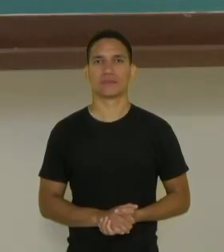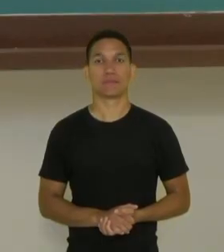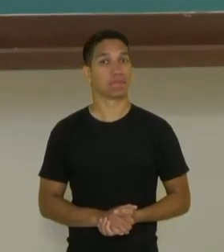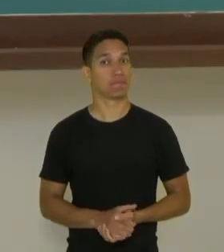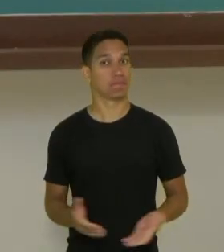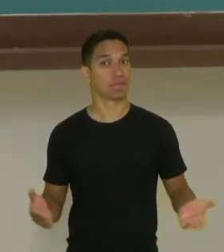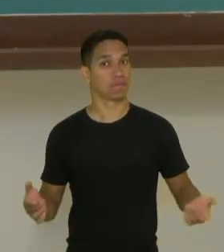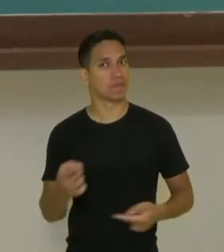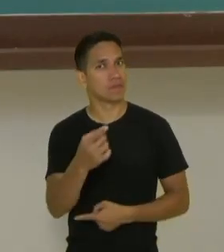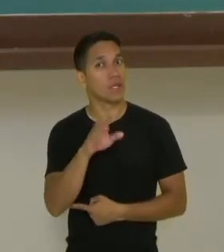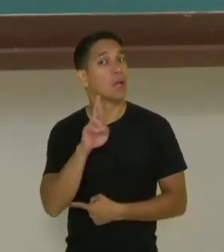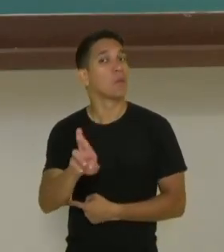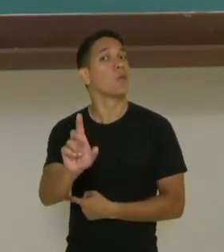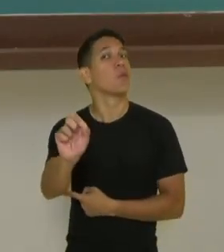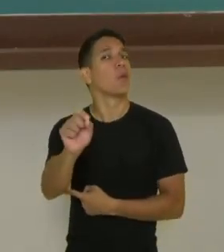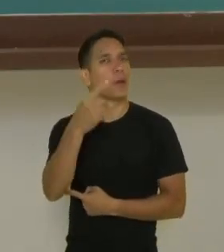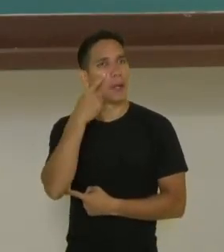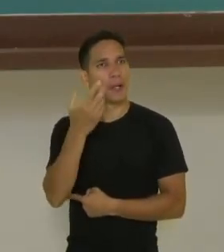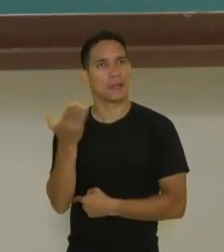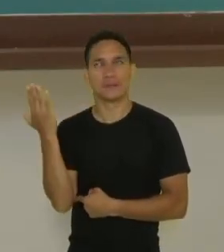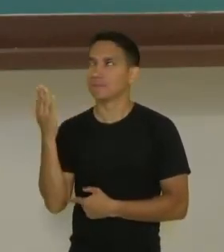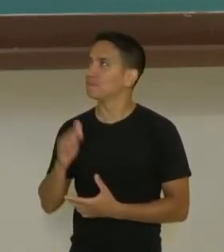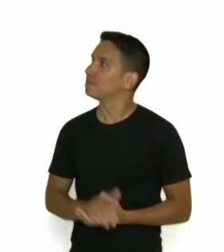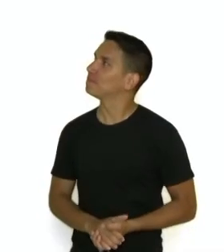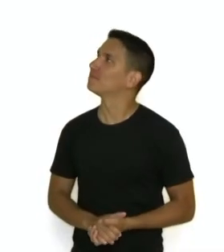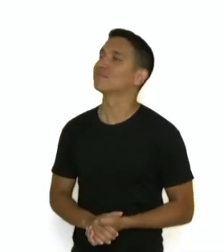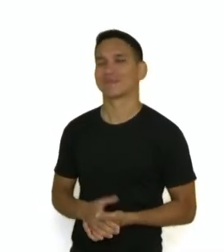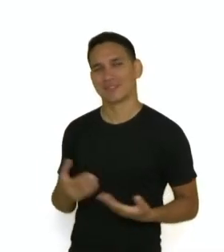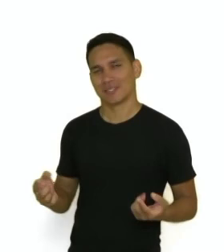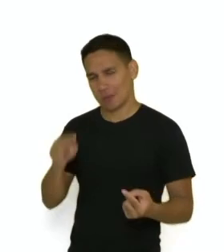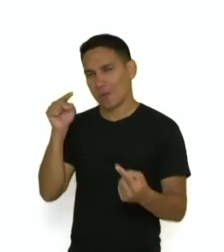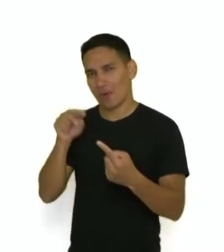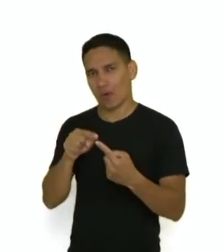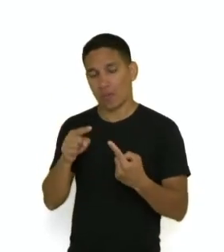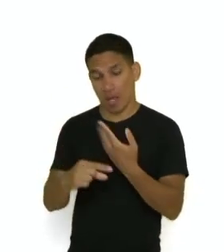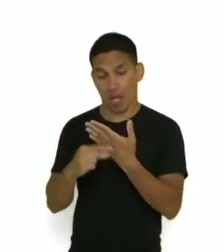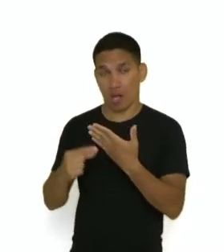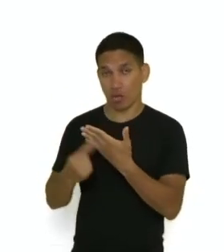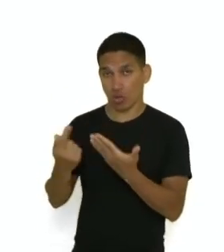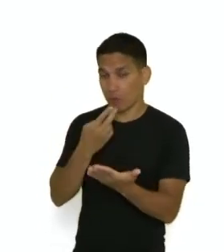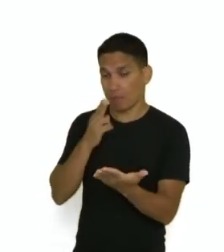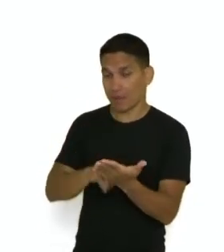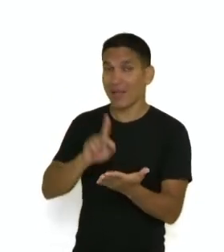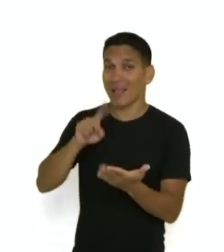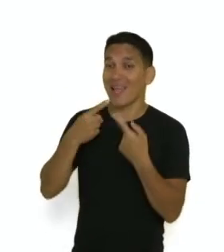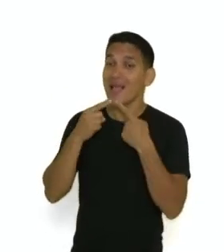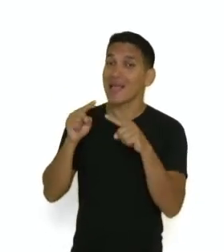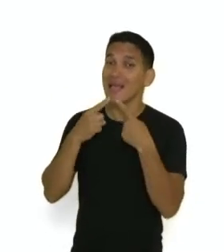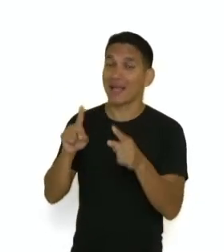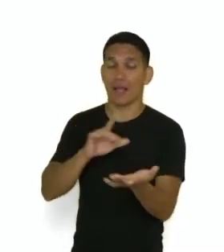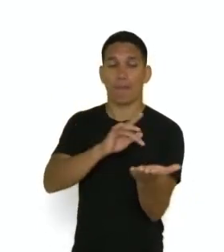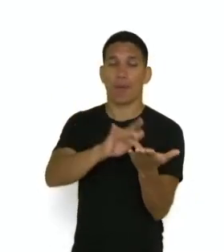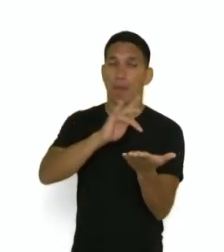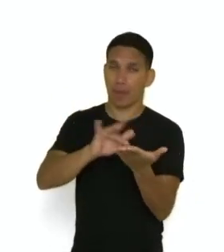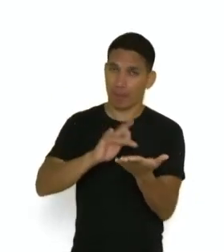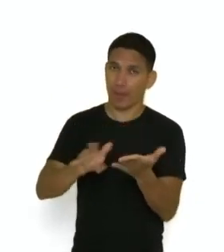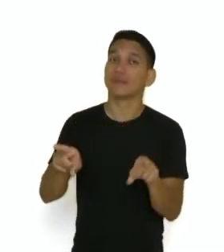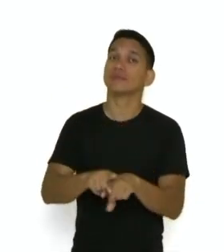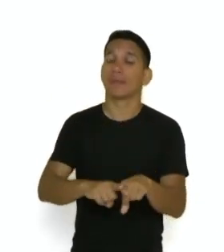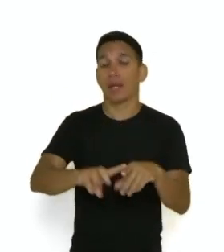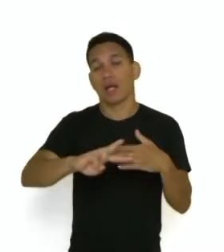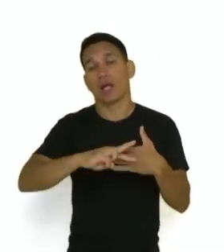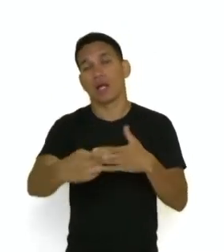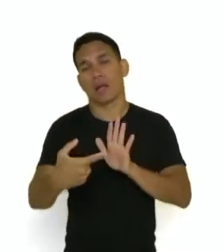E aí, o que você respondeu? Vamos ver? Então, o objetivo do autor é criticar o consumismo e suas consequências,